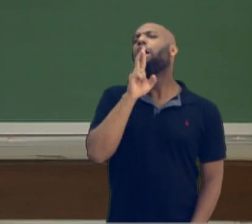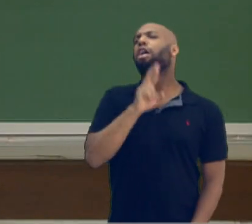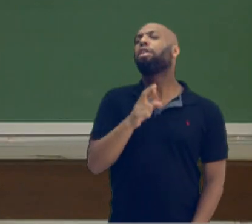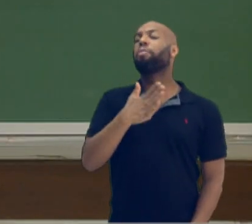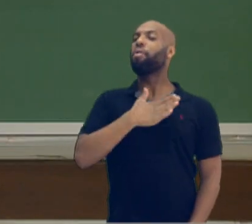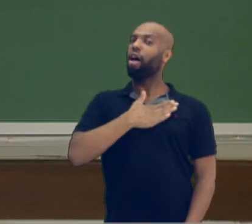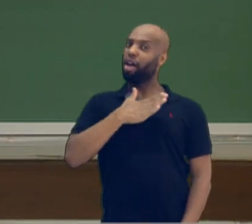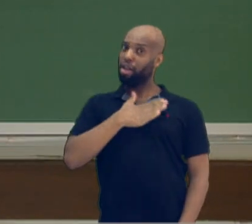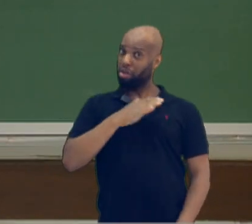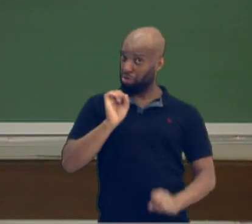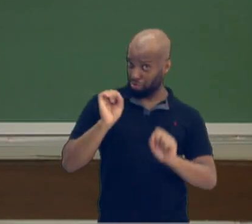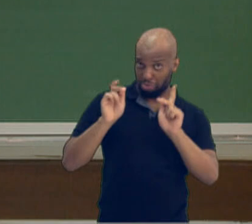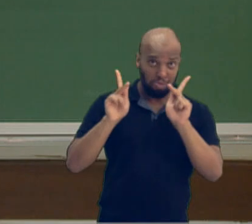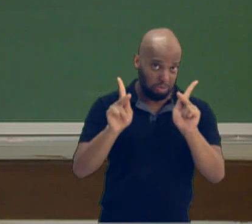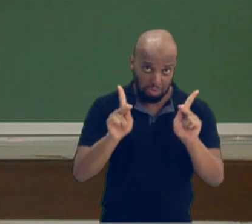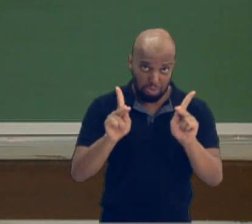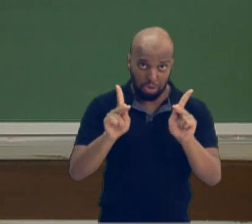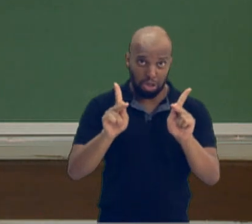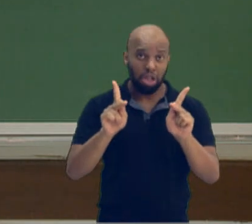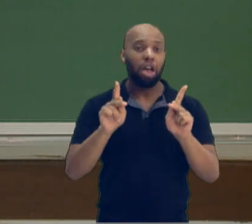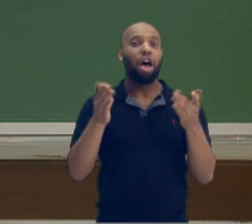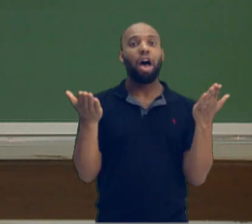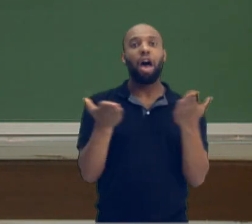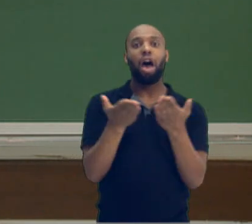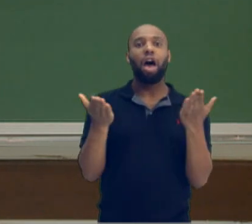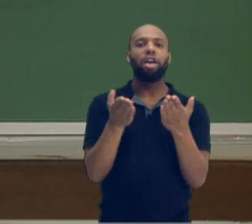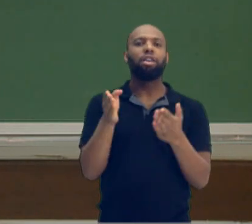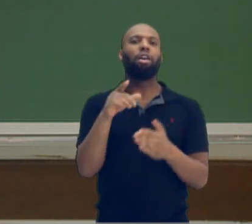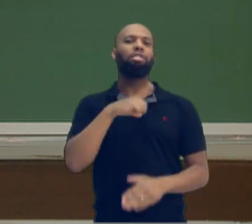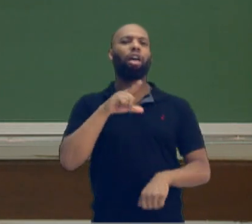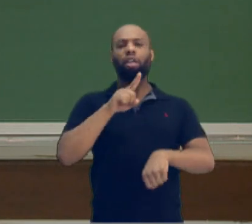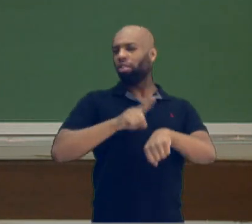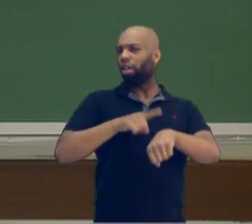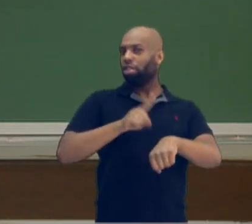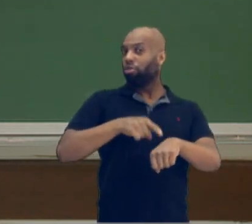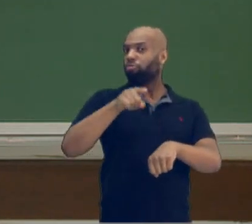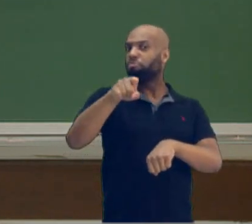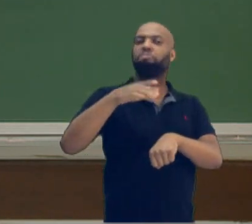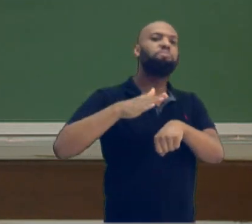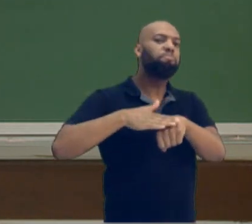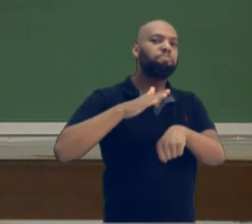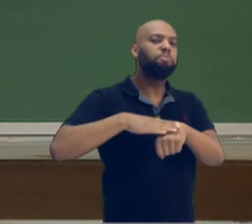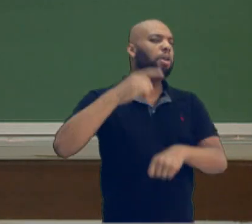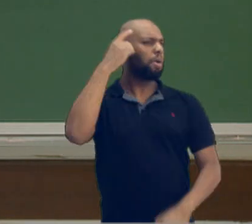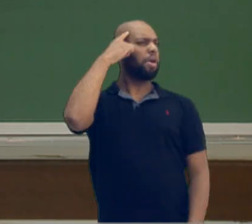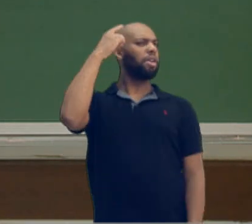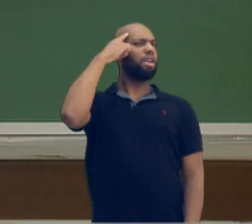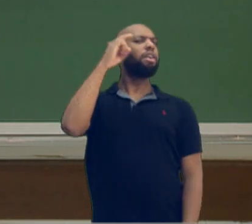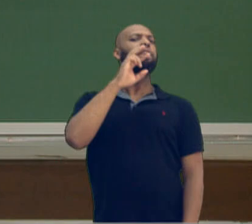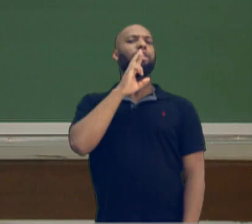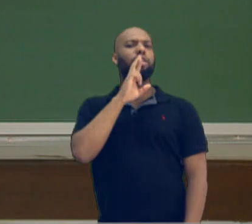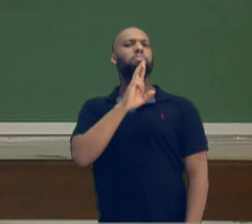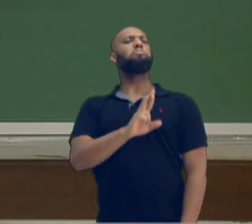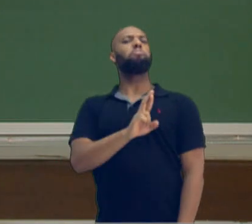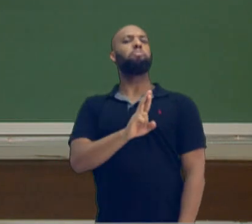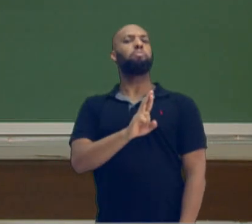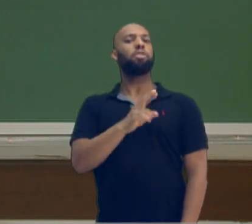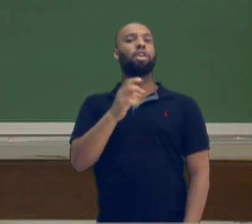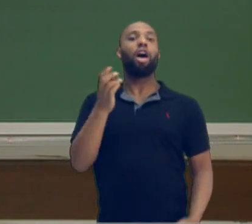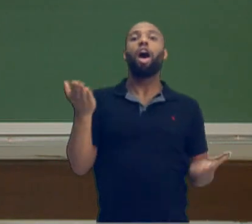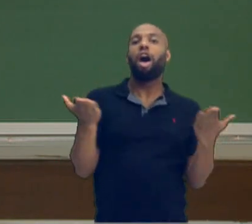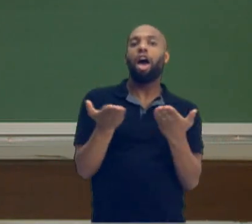para a Barbela. Tá? Então vai um tempinho para vocês pensarem e enquanto